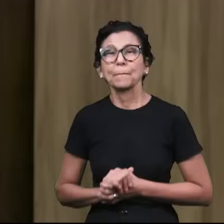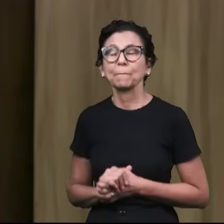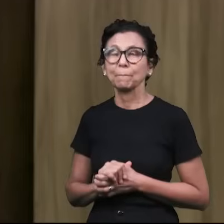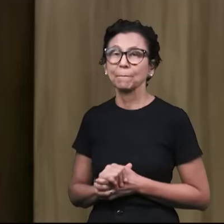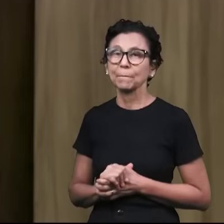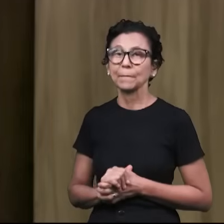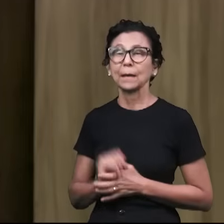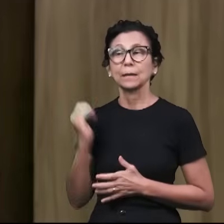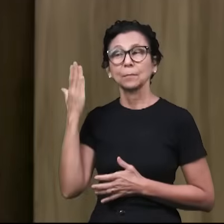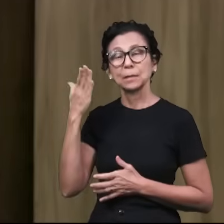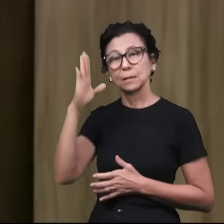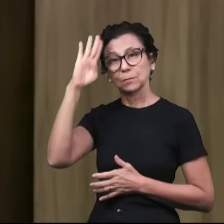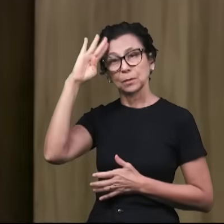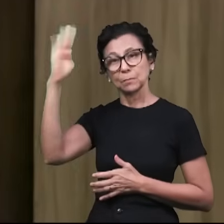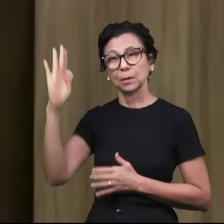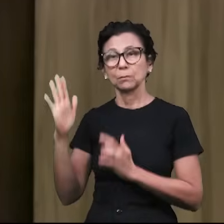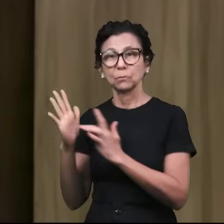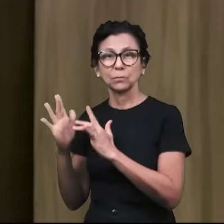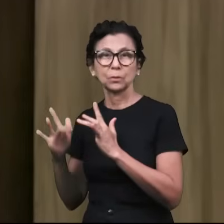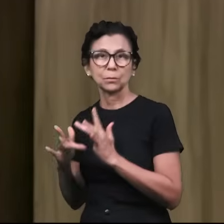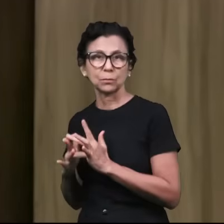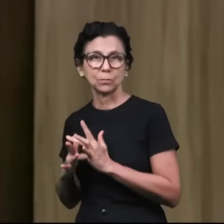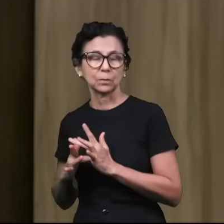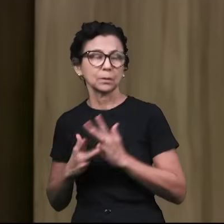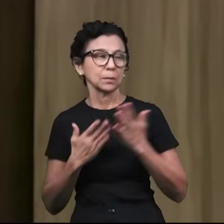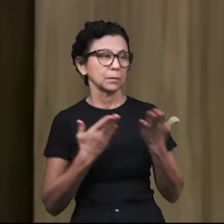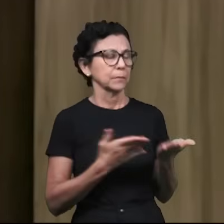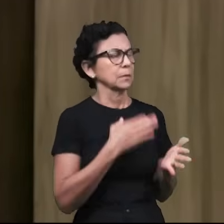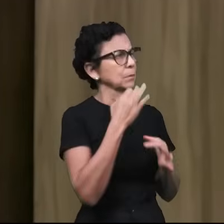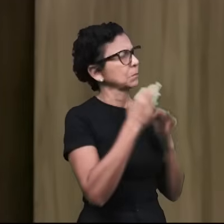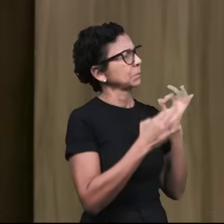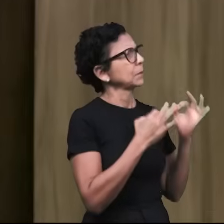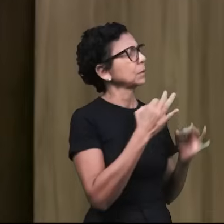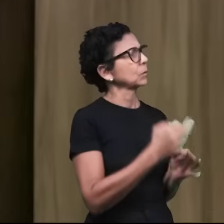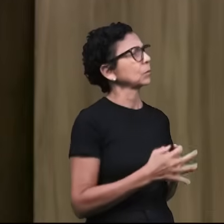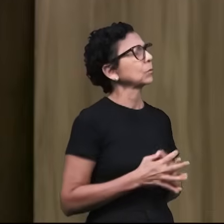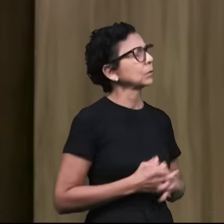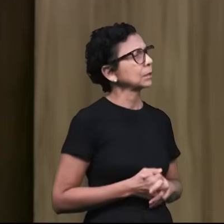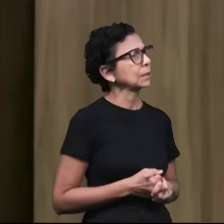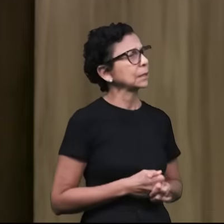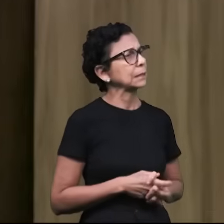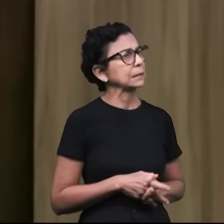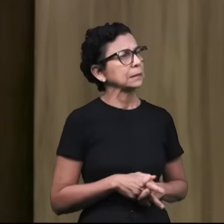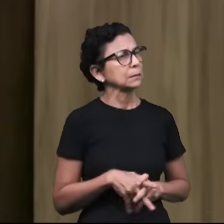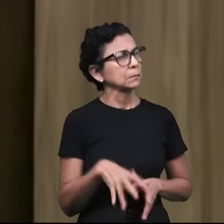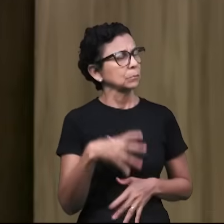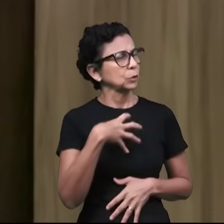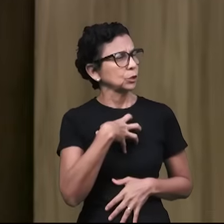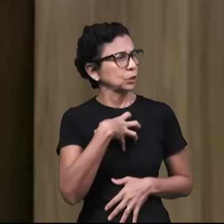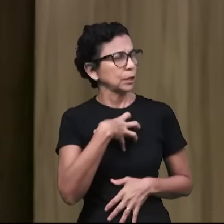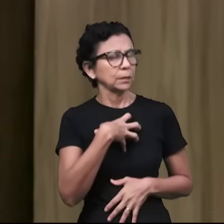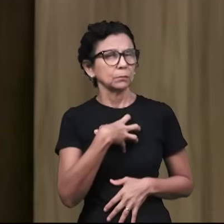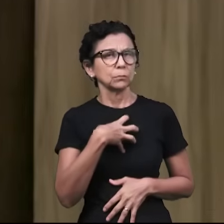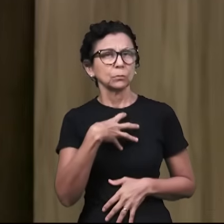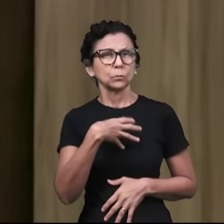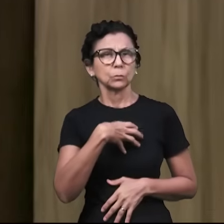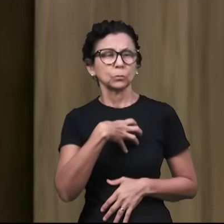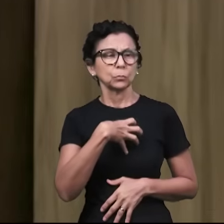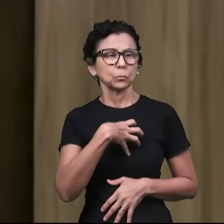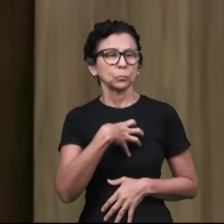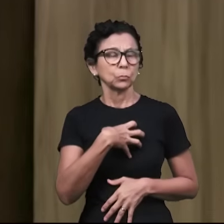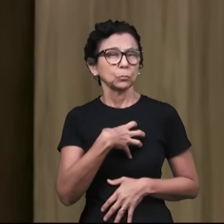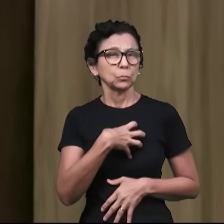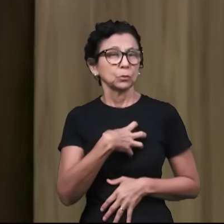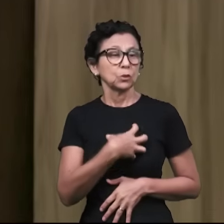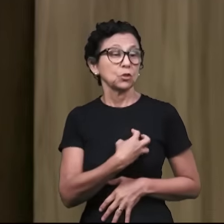Então, você comentou aqui que há uma maneira de viver que dá ao